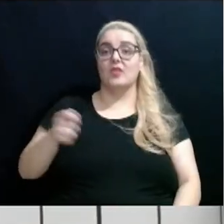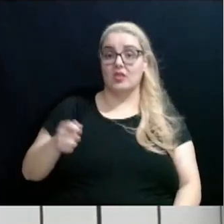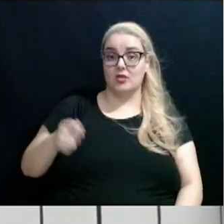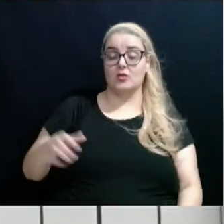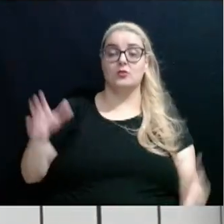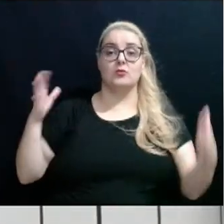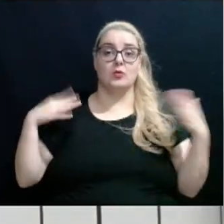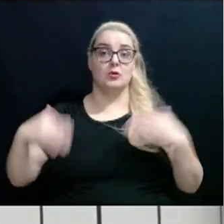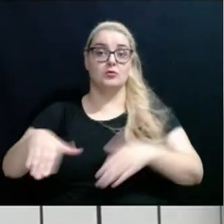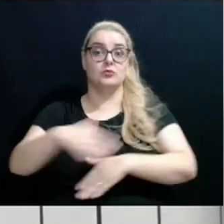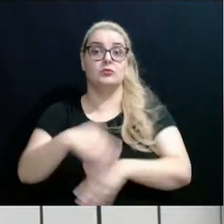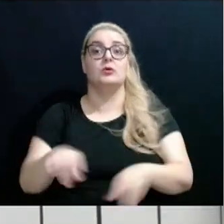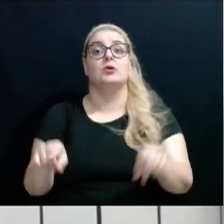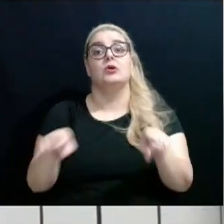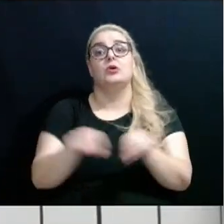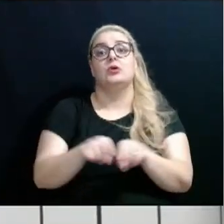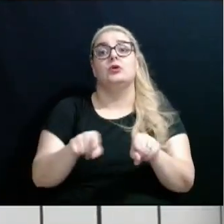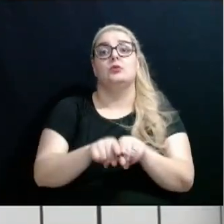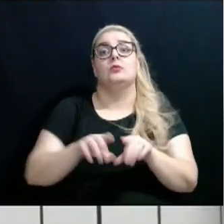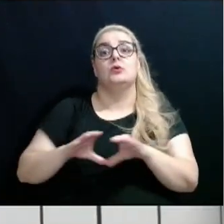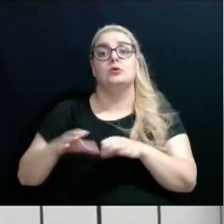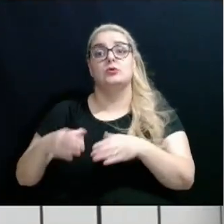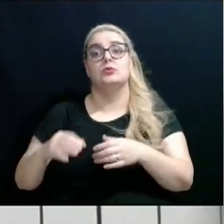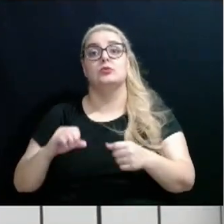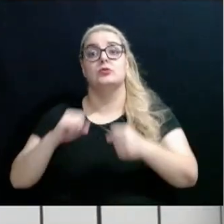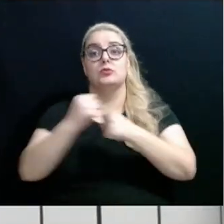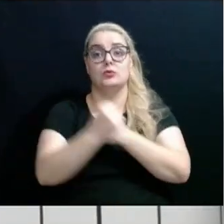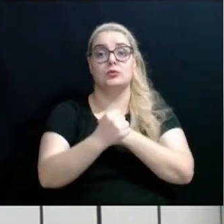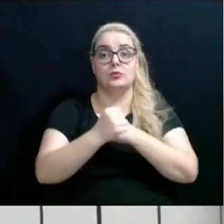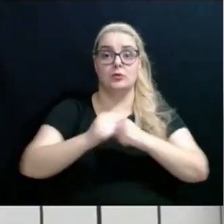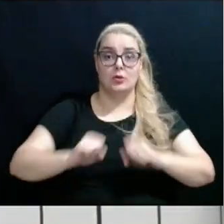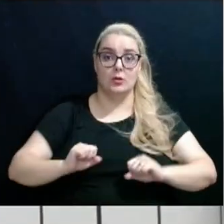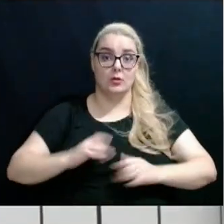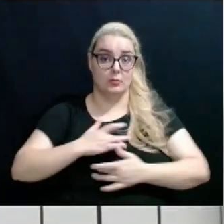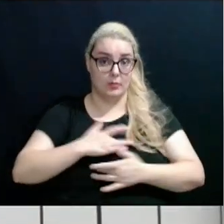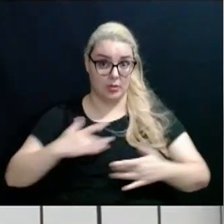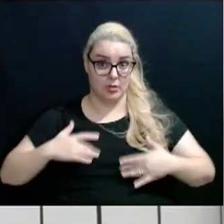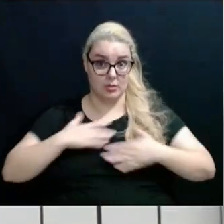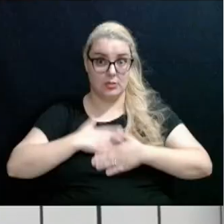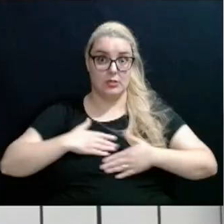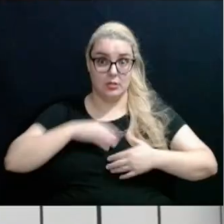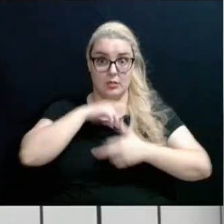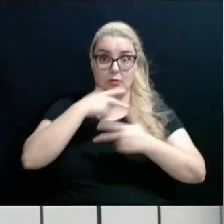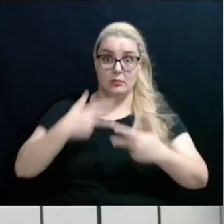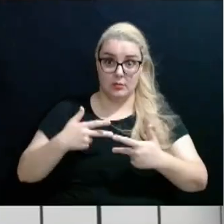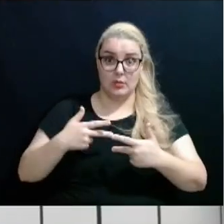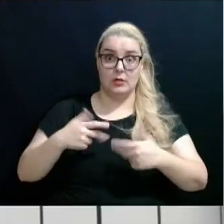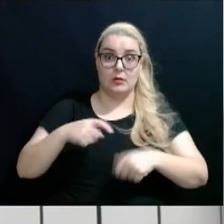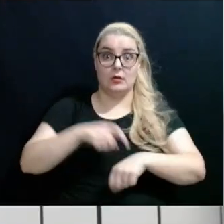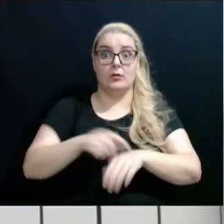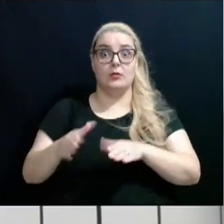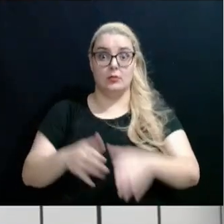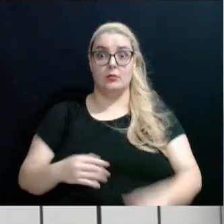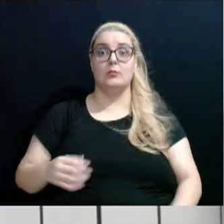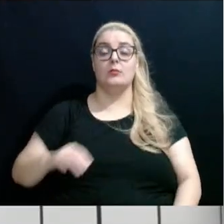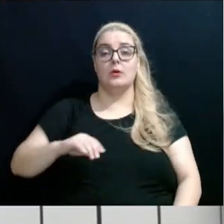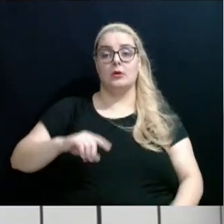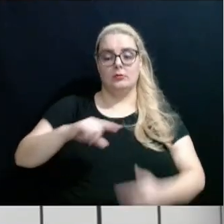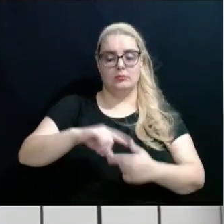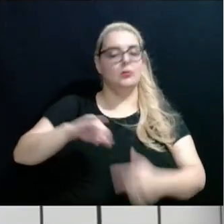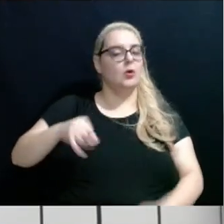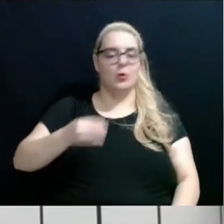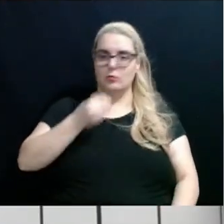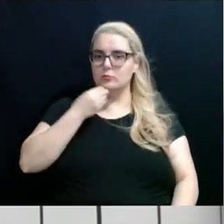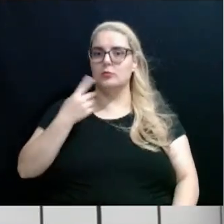Rua e também do Departamento de Proteção e Bem-Estar Animal. O quadro é uma oportunidade única para você conhecer